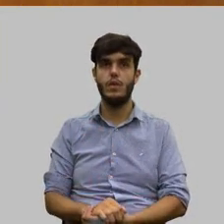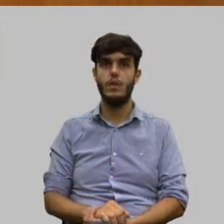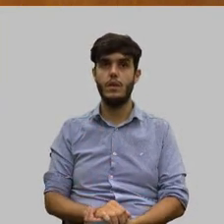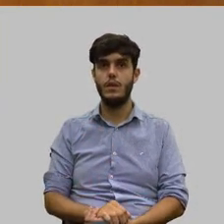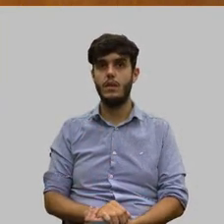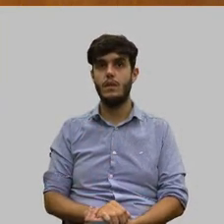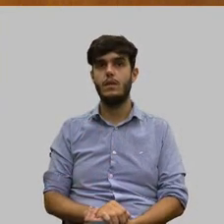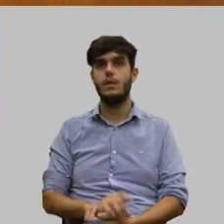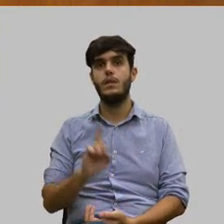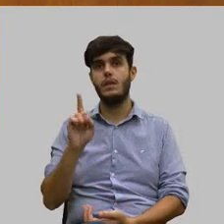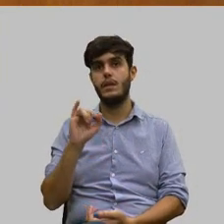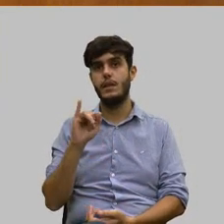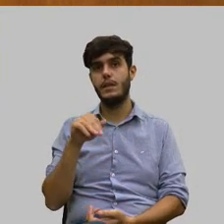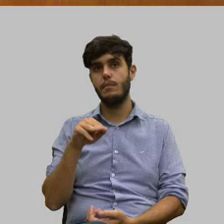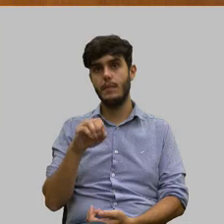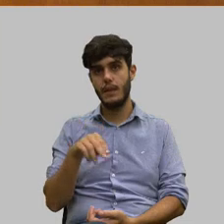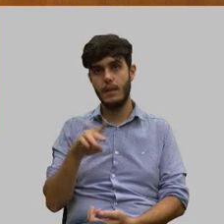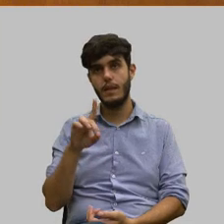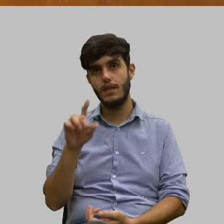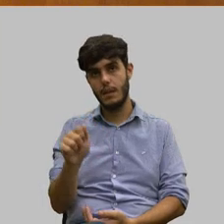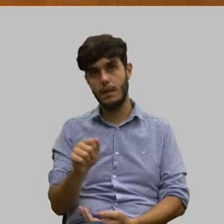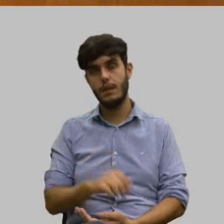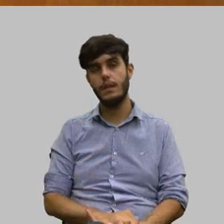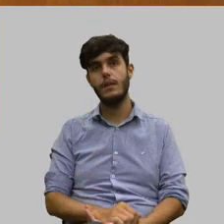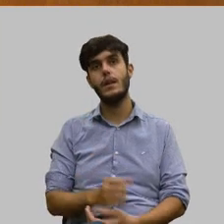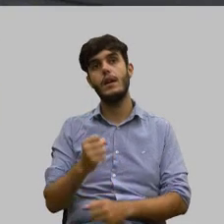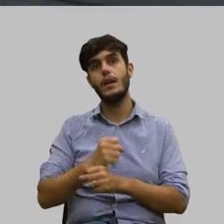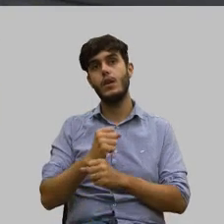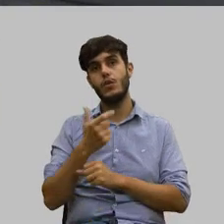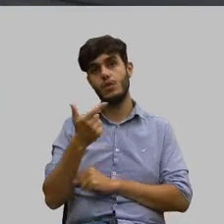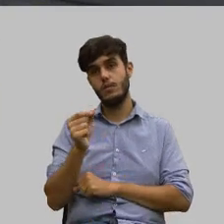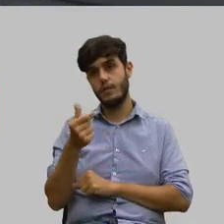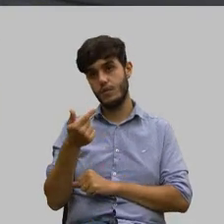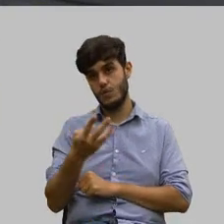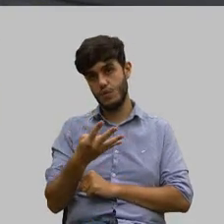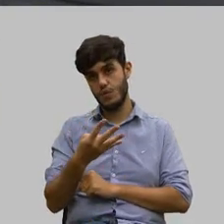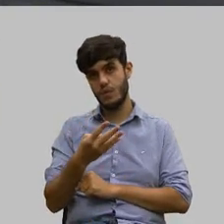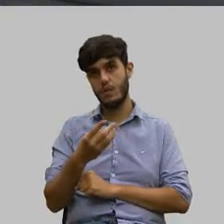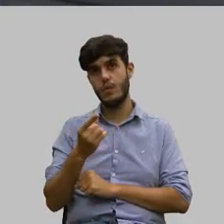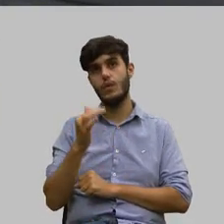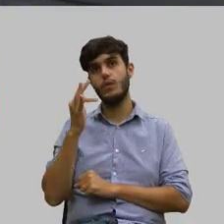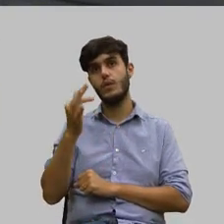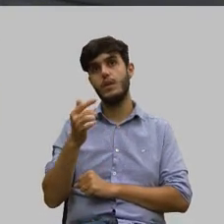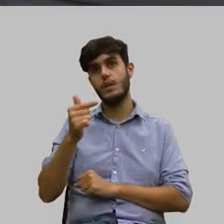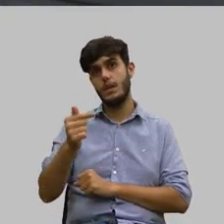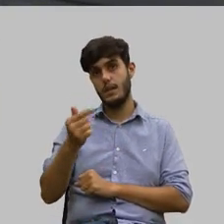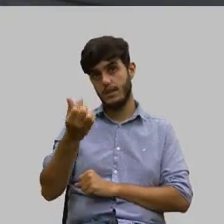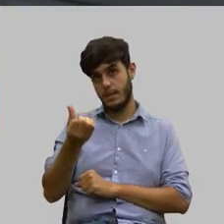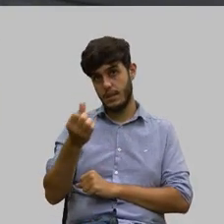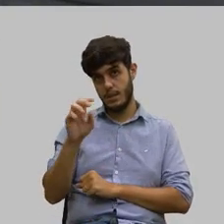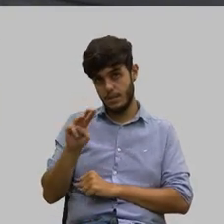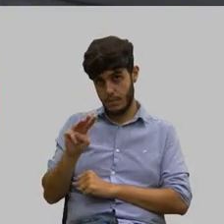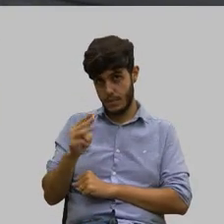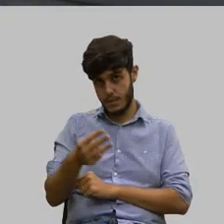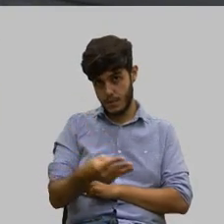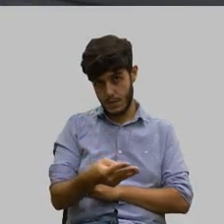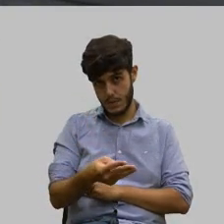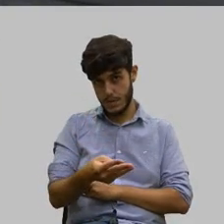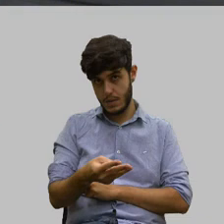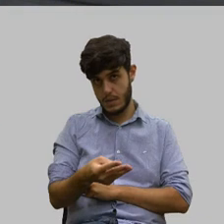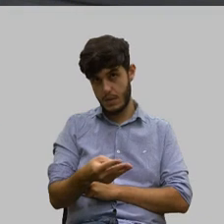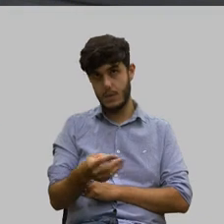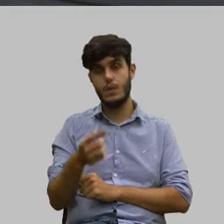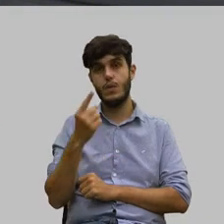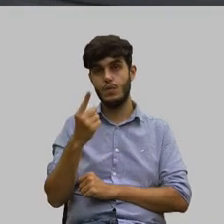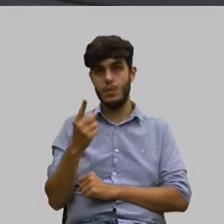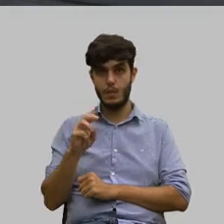etc certo para 2024 previsão 66 milhões dos quais